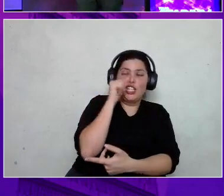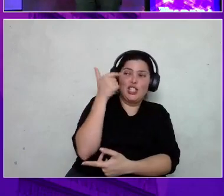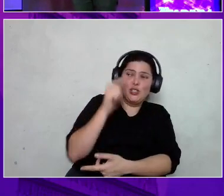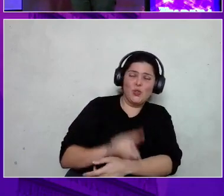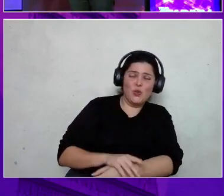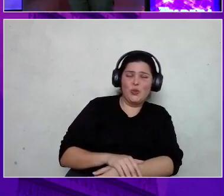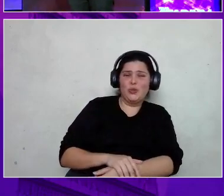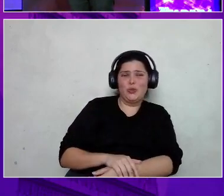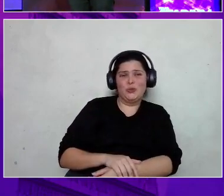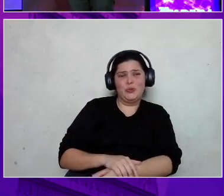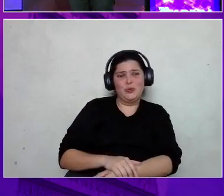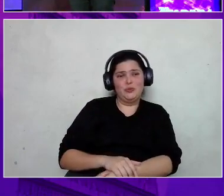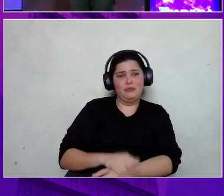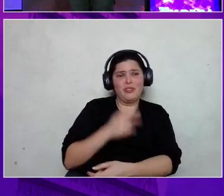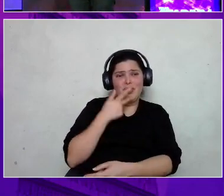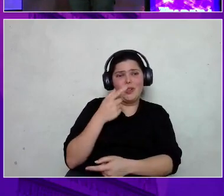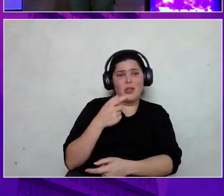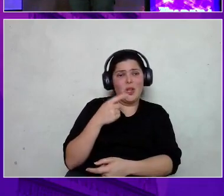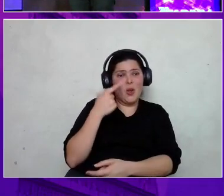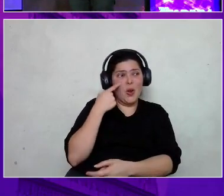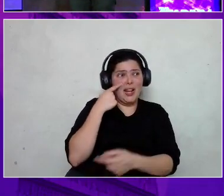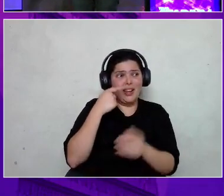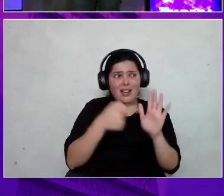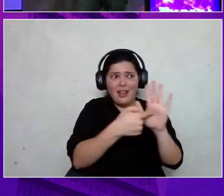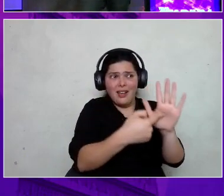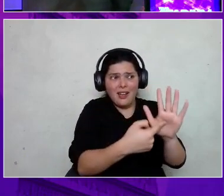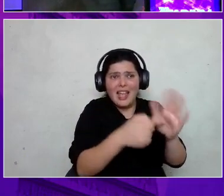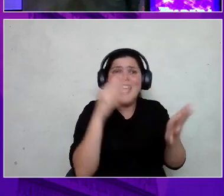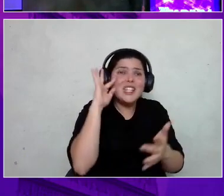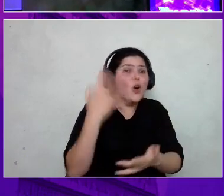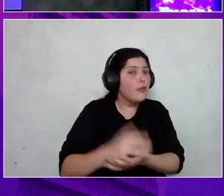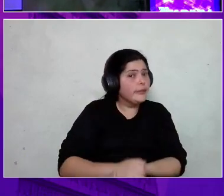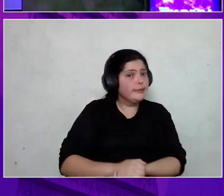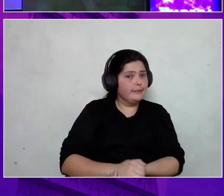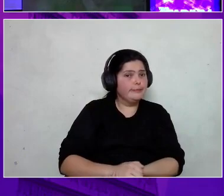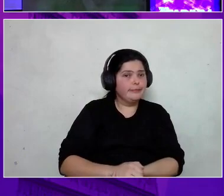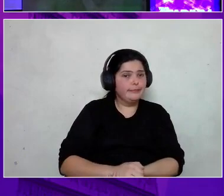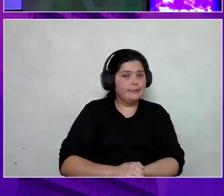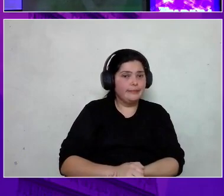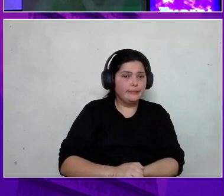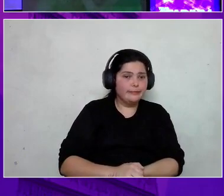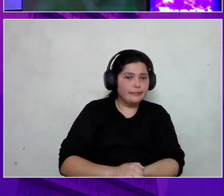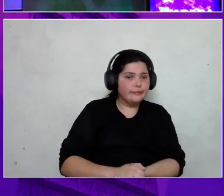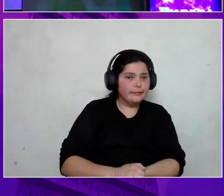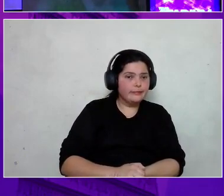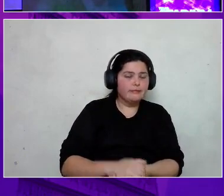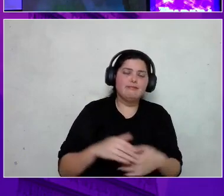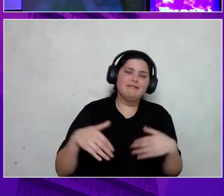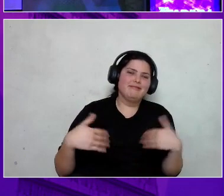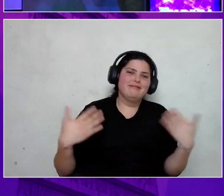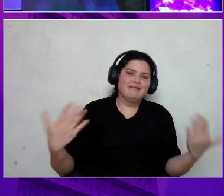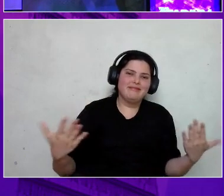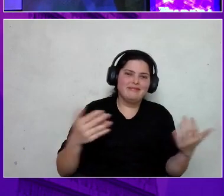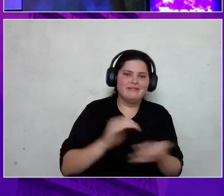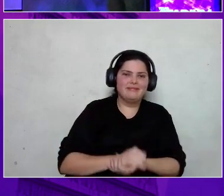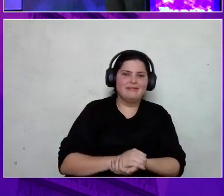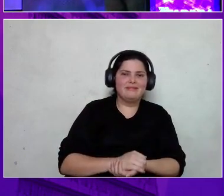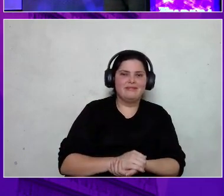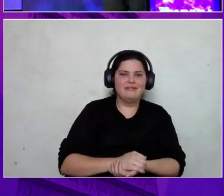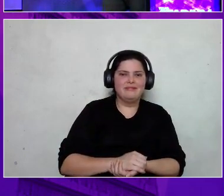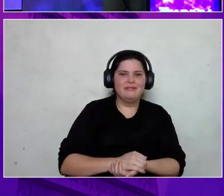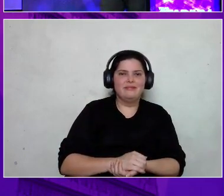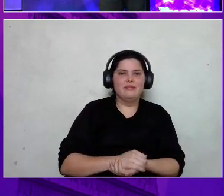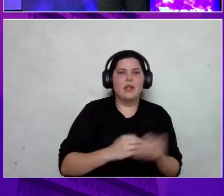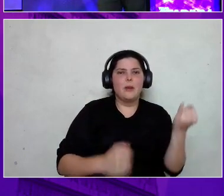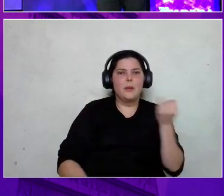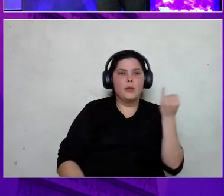mim, tó, resolve, né? Mas é importante a gente começar a olhar